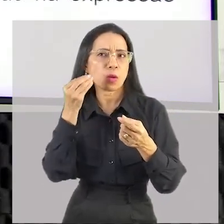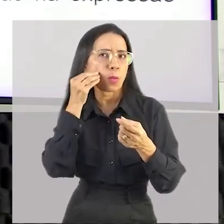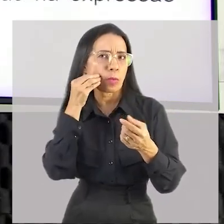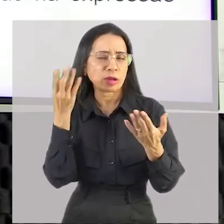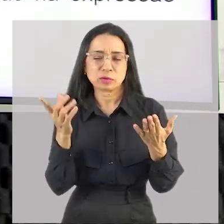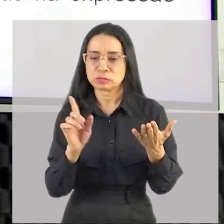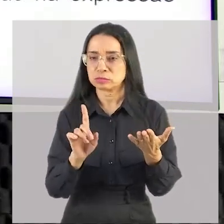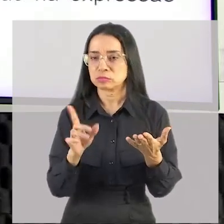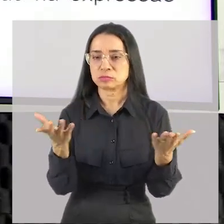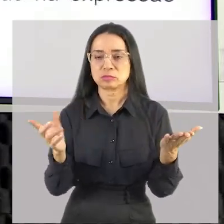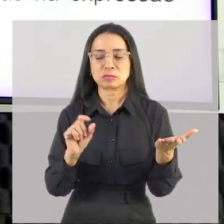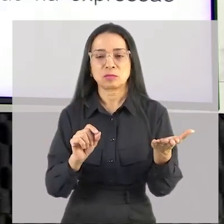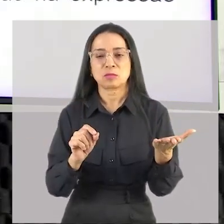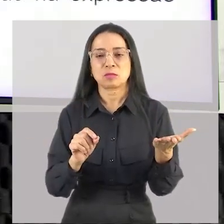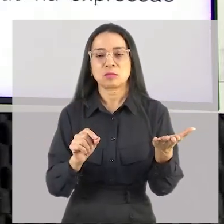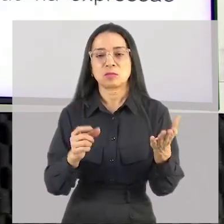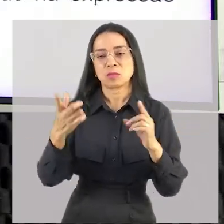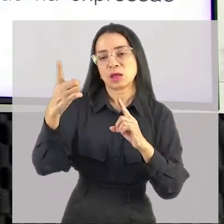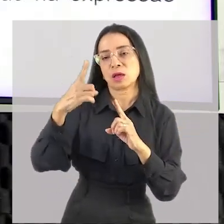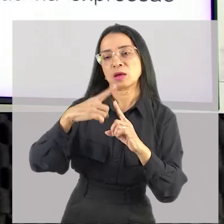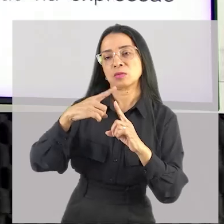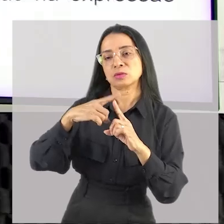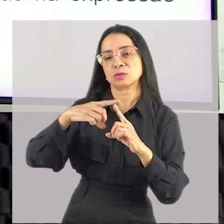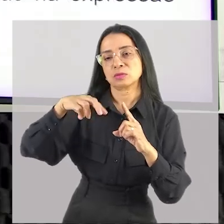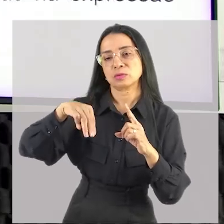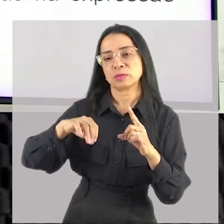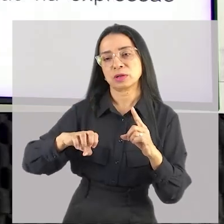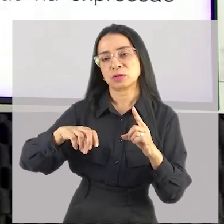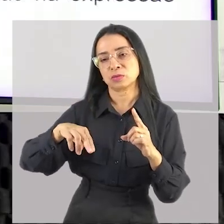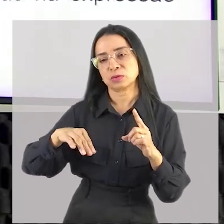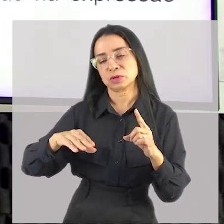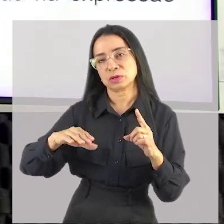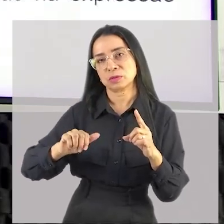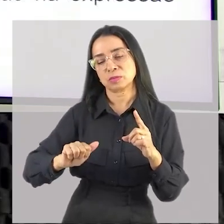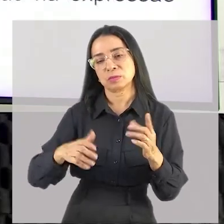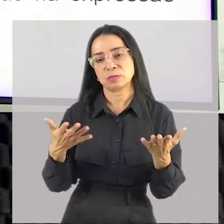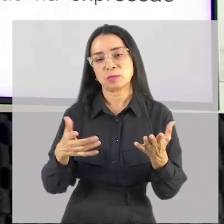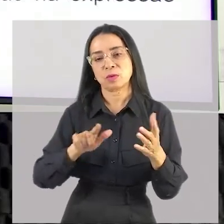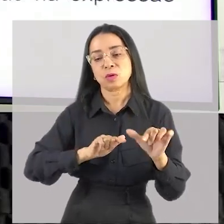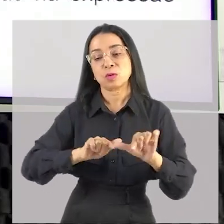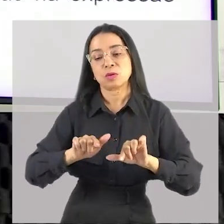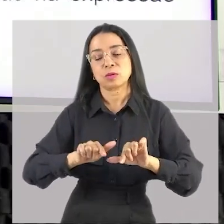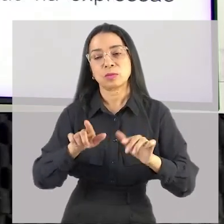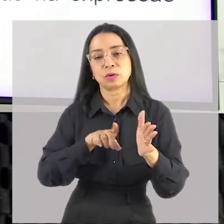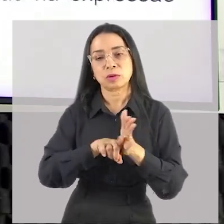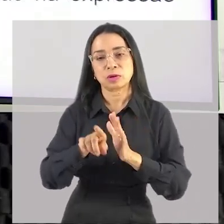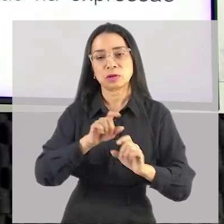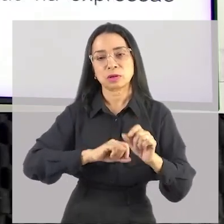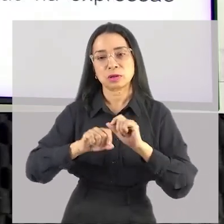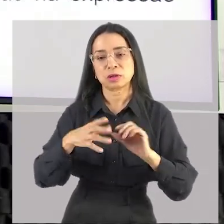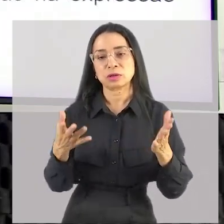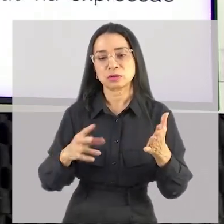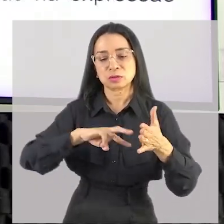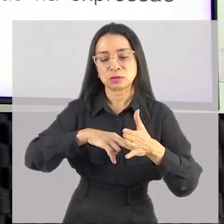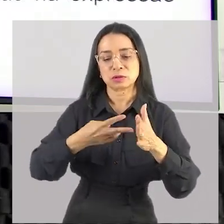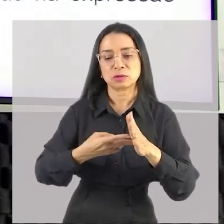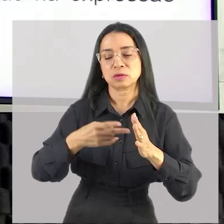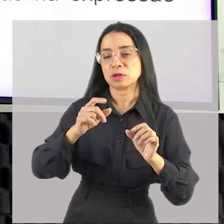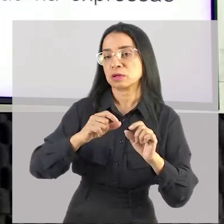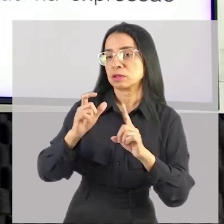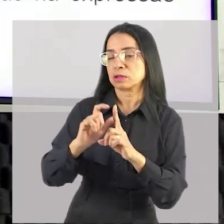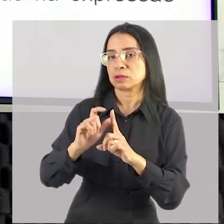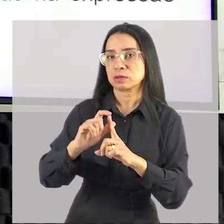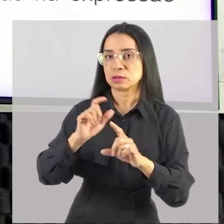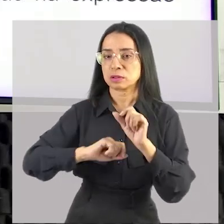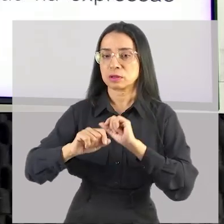E a sinédoque é um tipo de metonímia, onde você trabalha aí com a questão da significação da palavra.